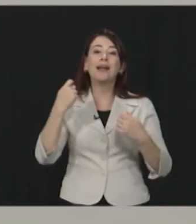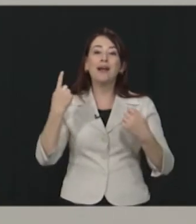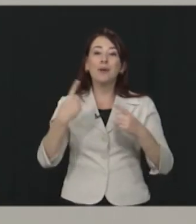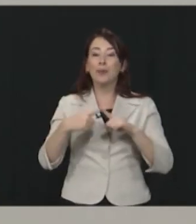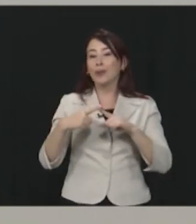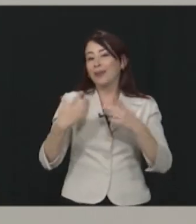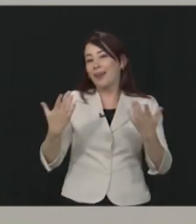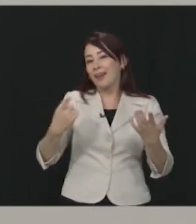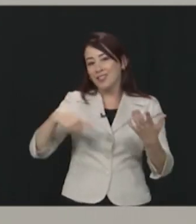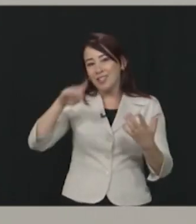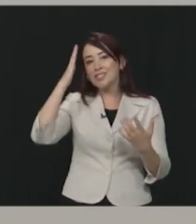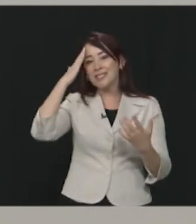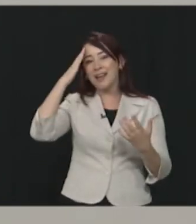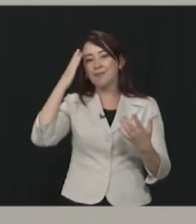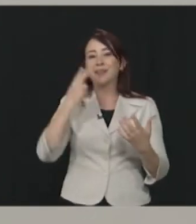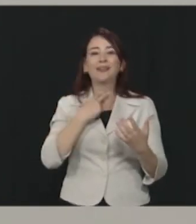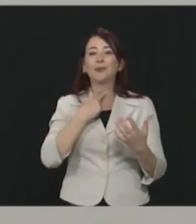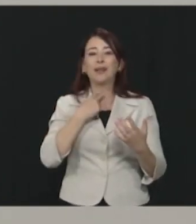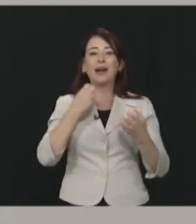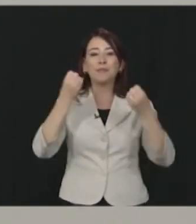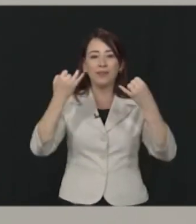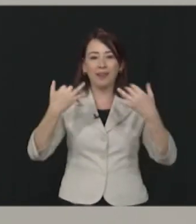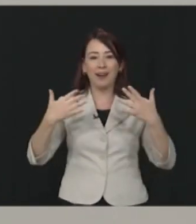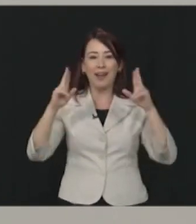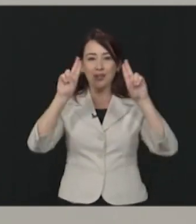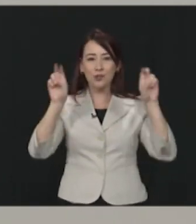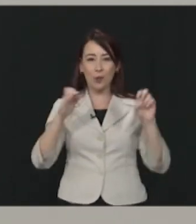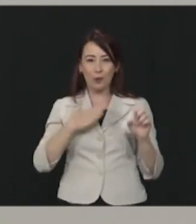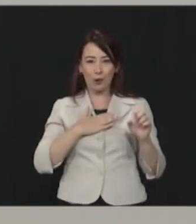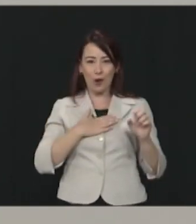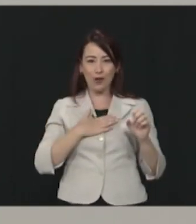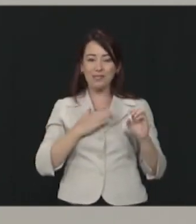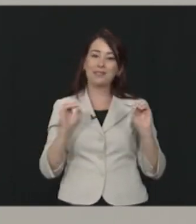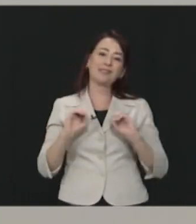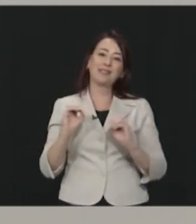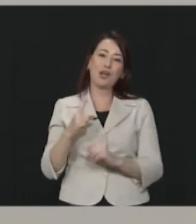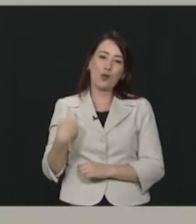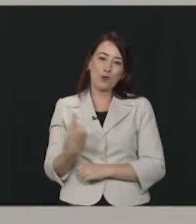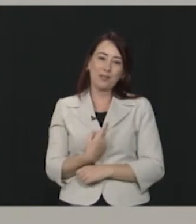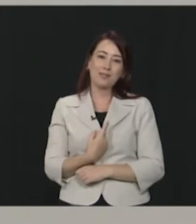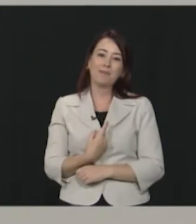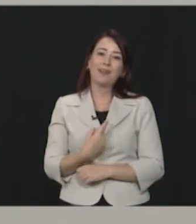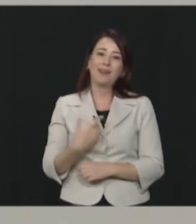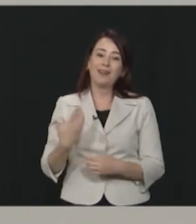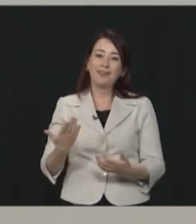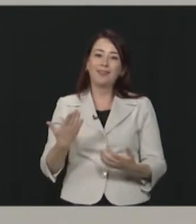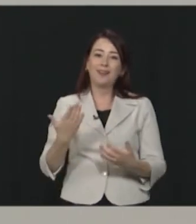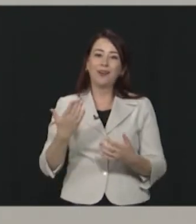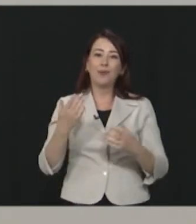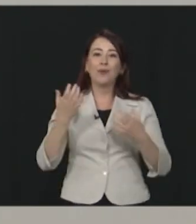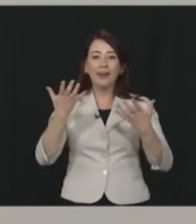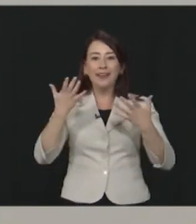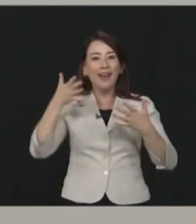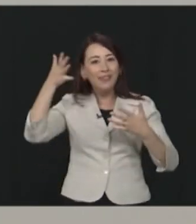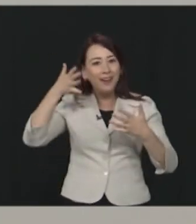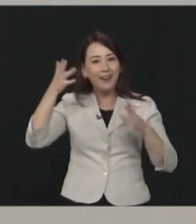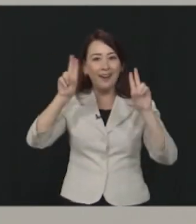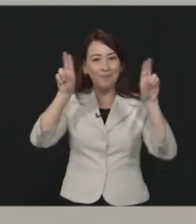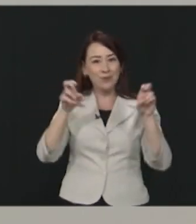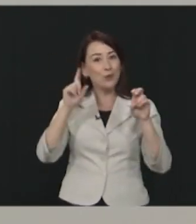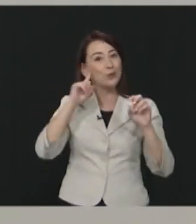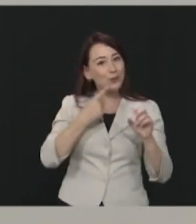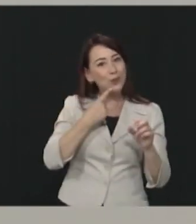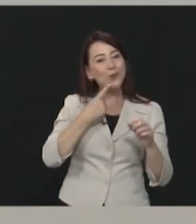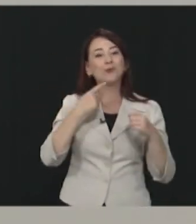surda, porque a gente sabe que não dá para falar sobre nós sem nós. Então, quer